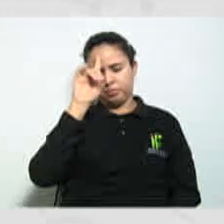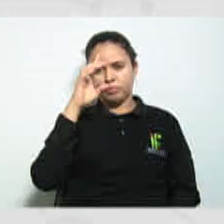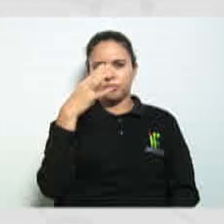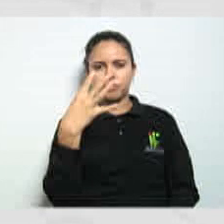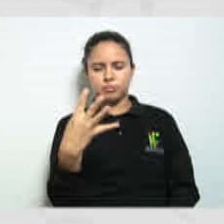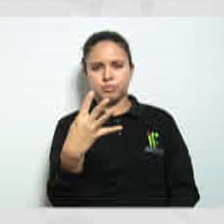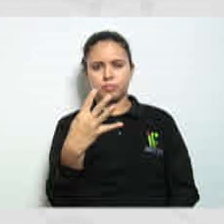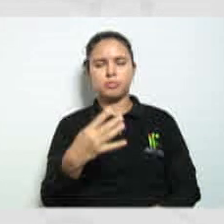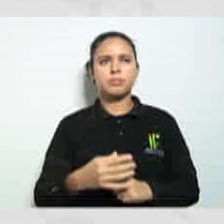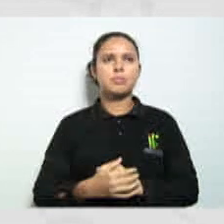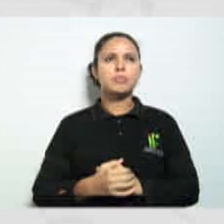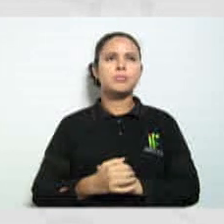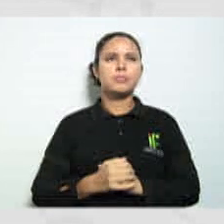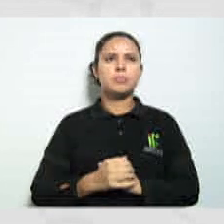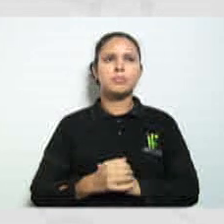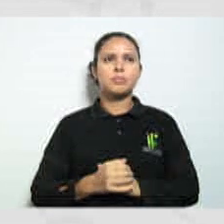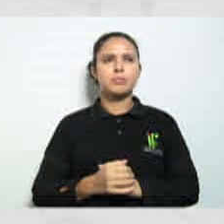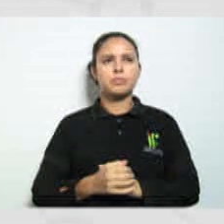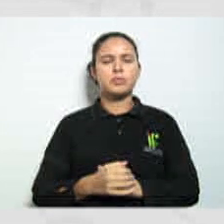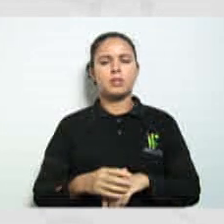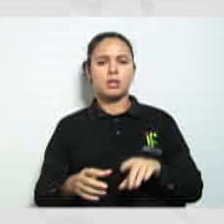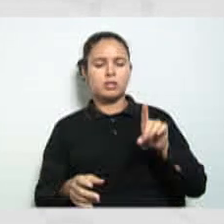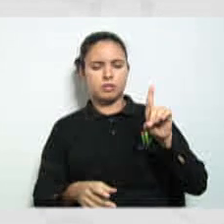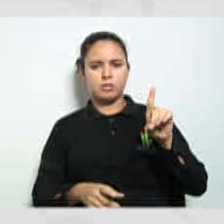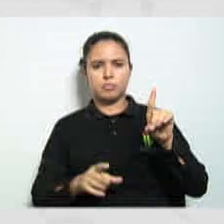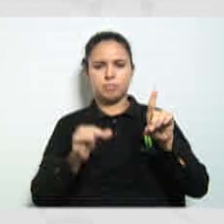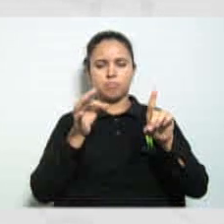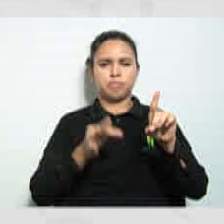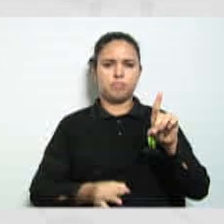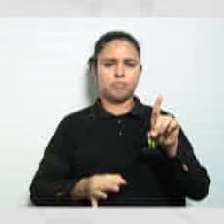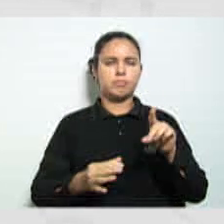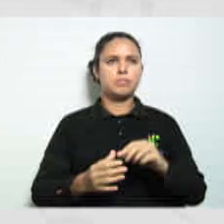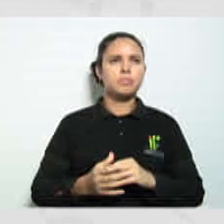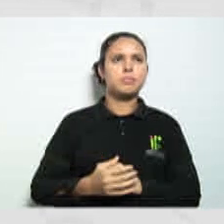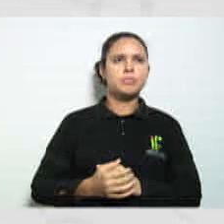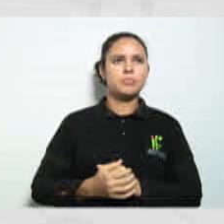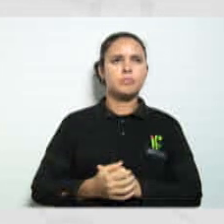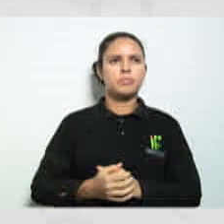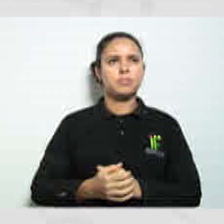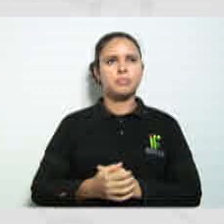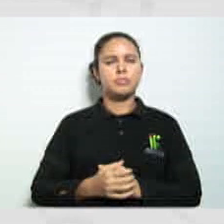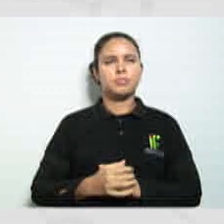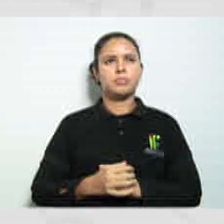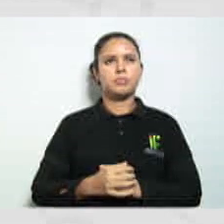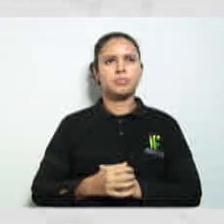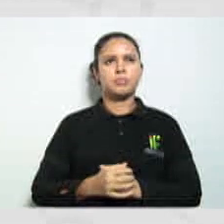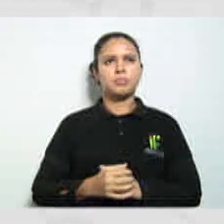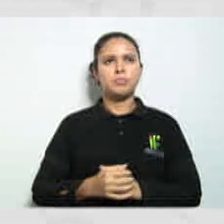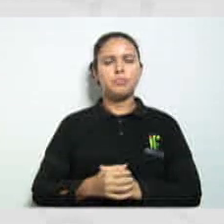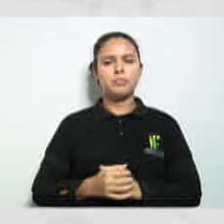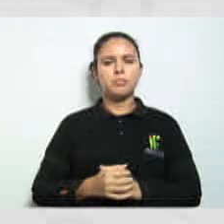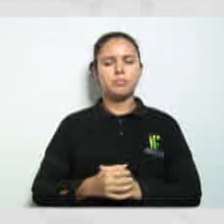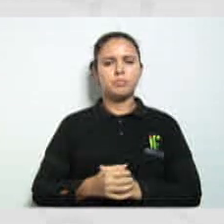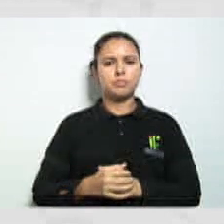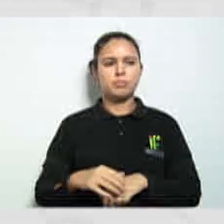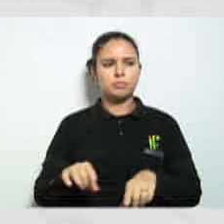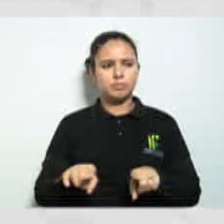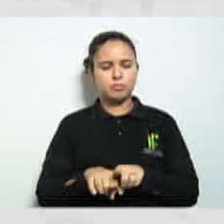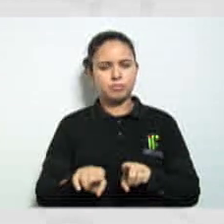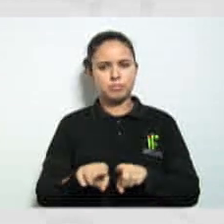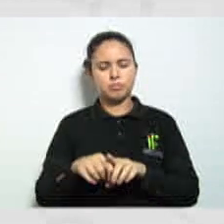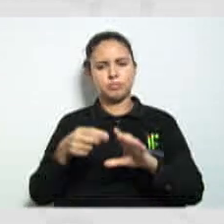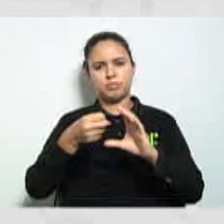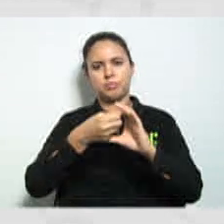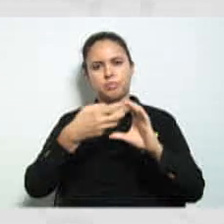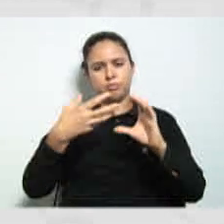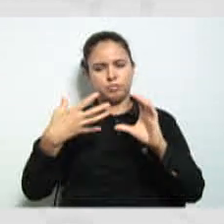a letra D está correta. Outro detalhe, além dessas